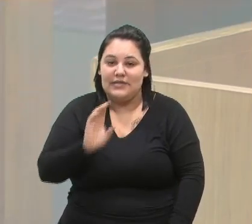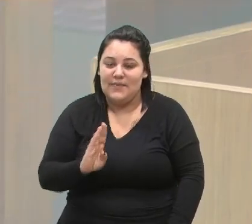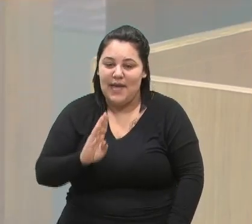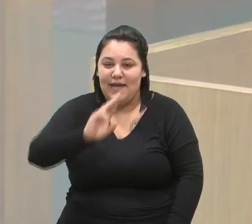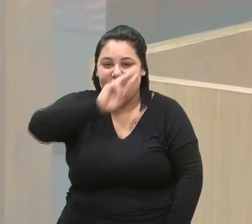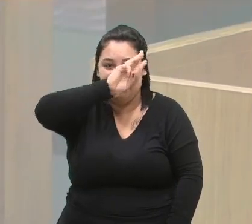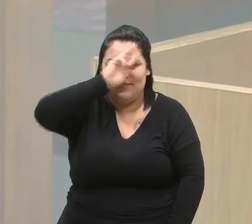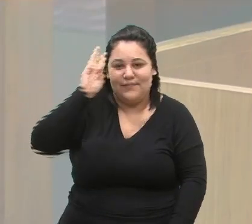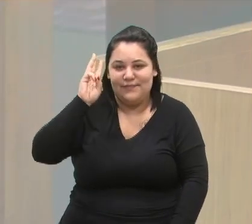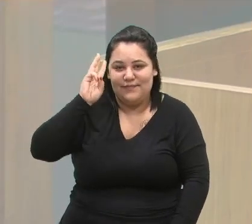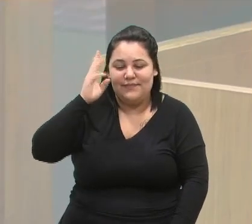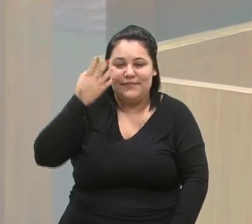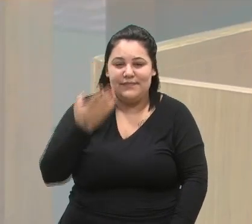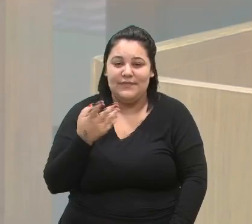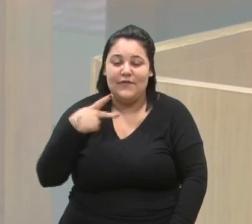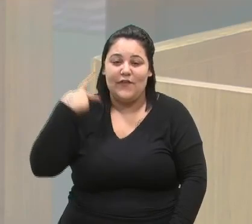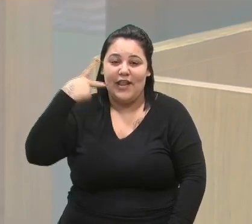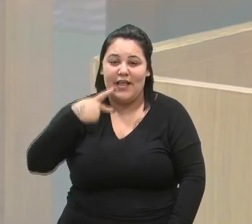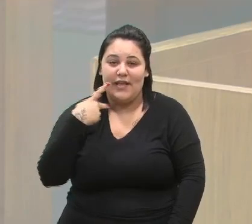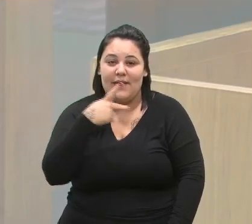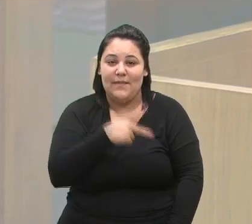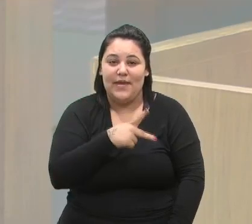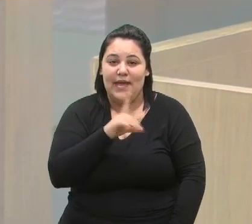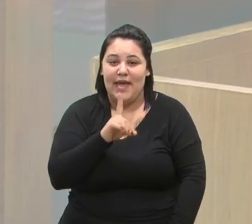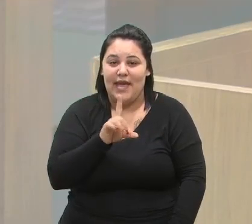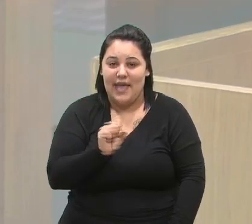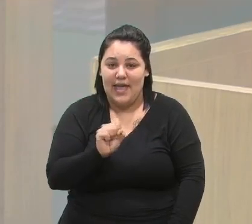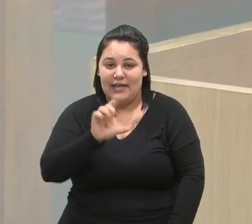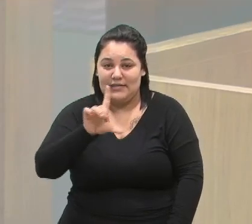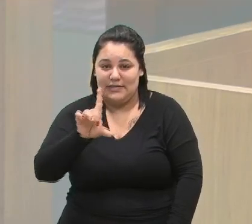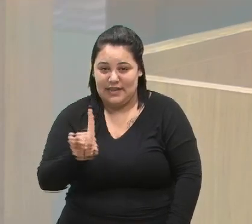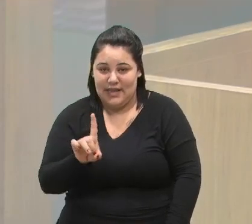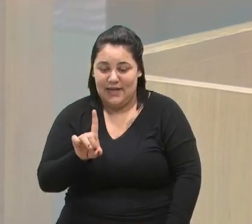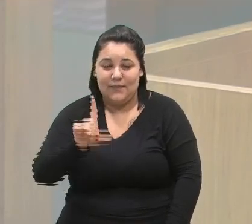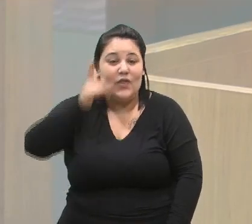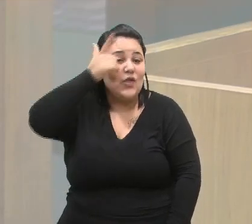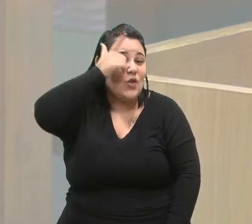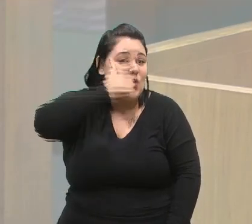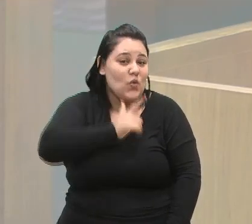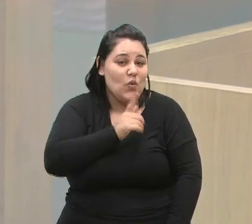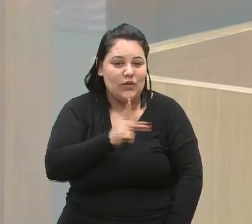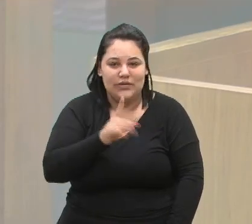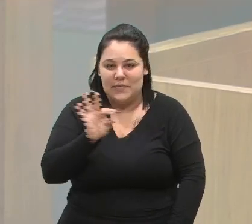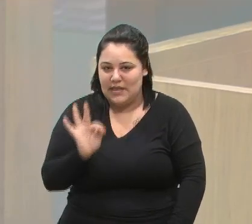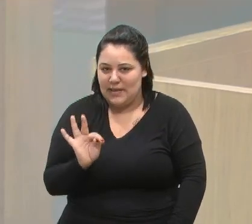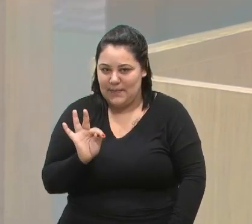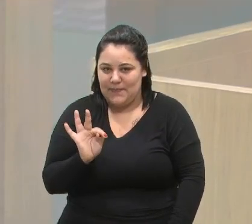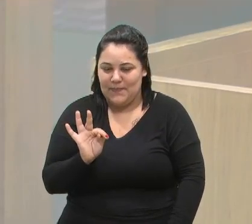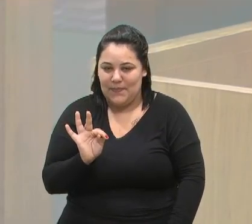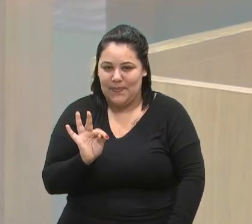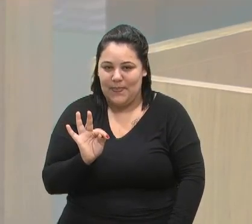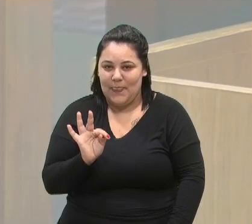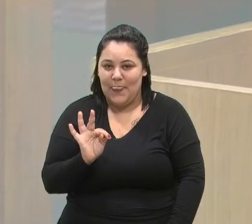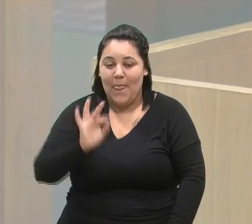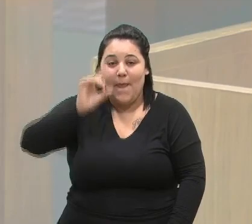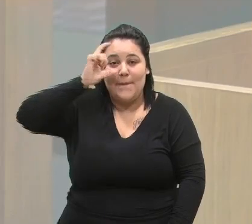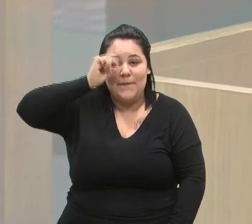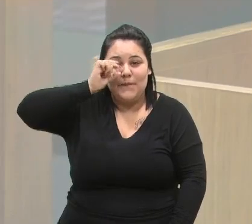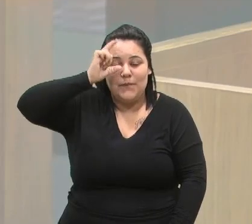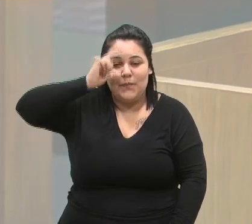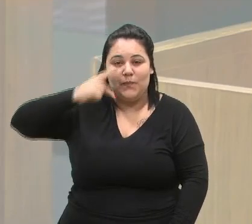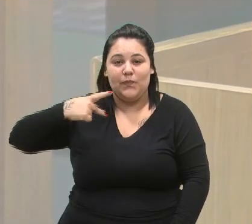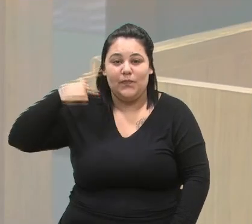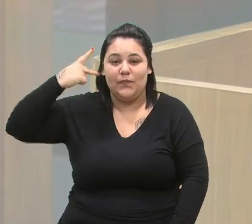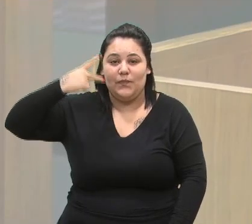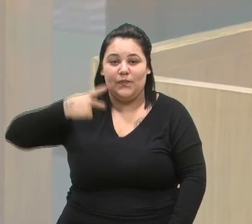Valim Soares, vereador do PSD, Lucas Carenhato, vereador do PT, Maurício Scalco,